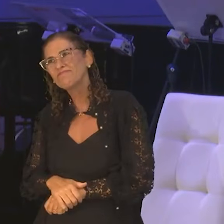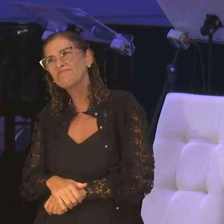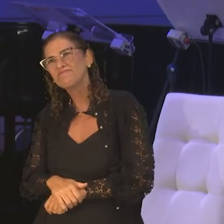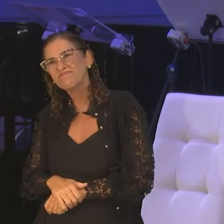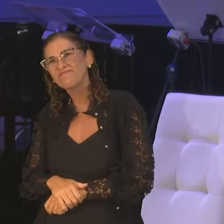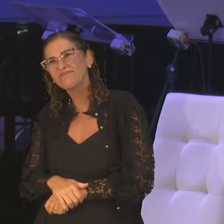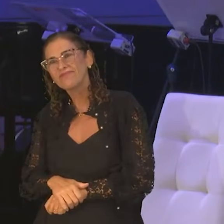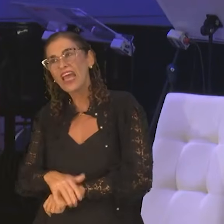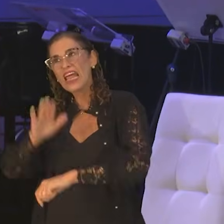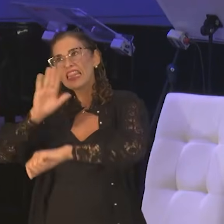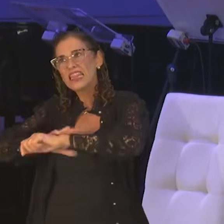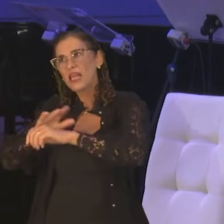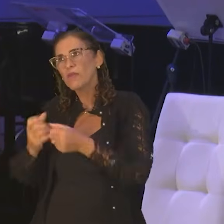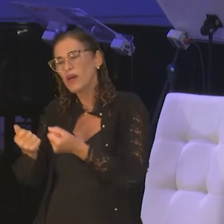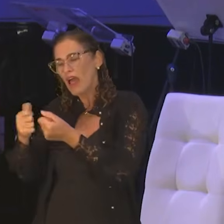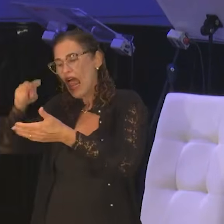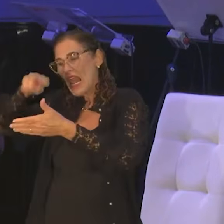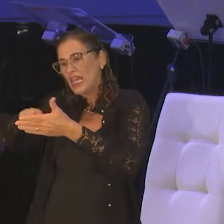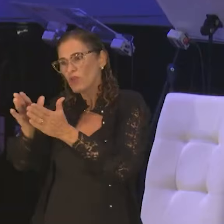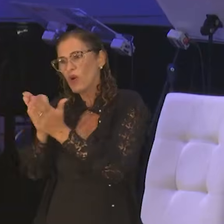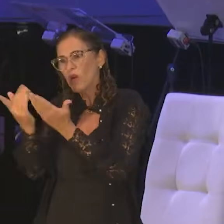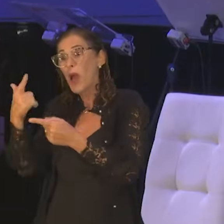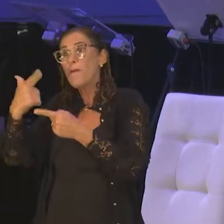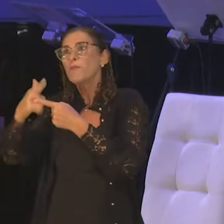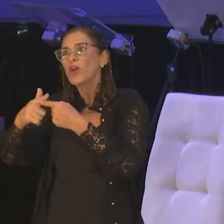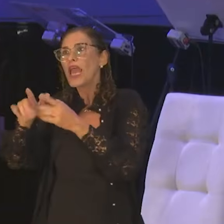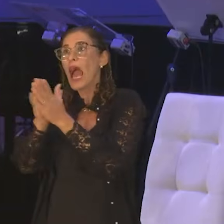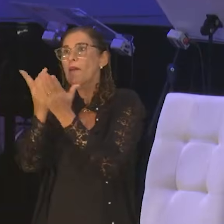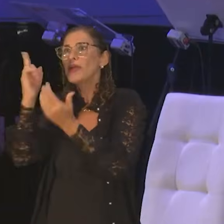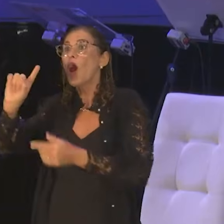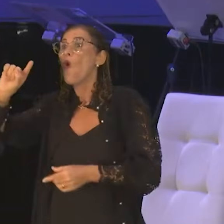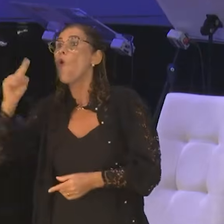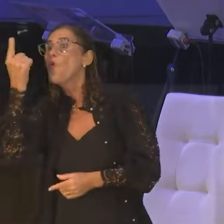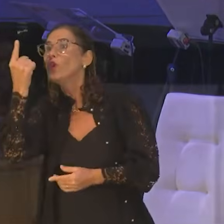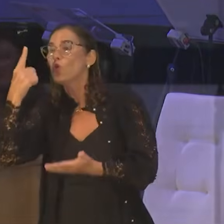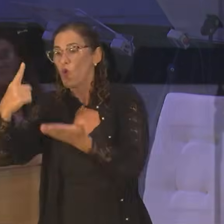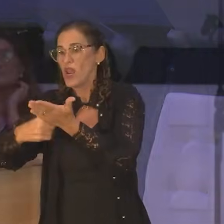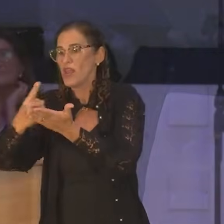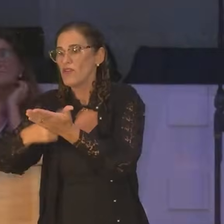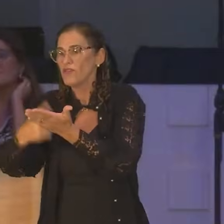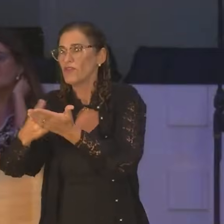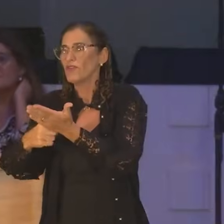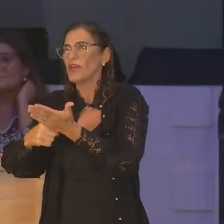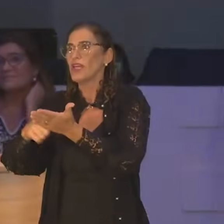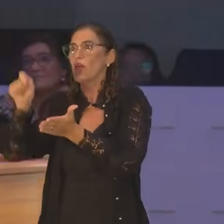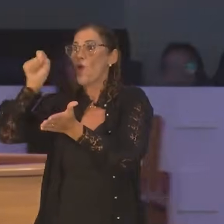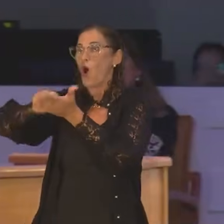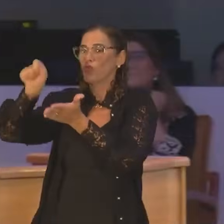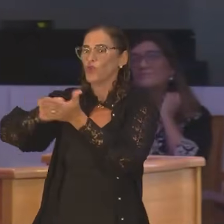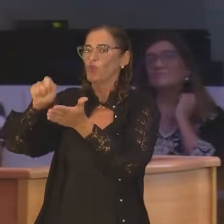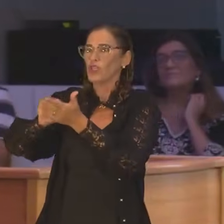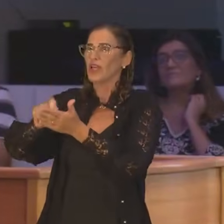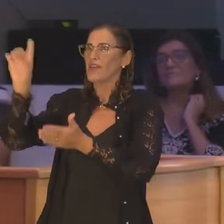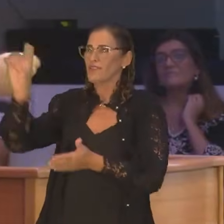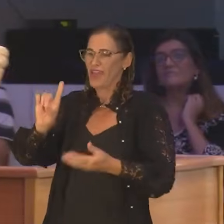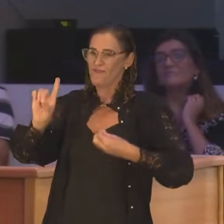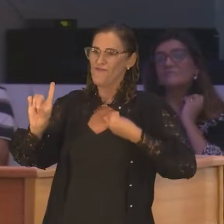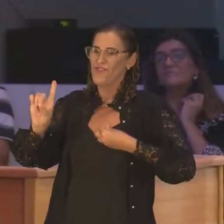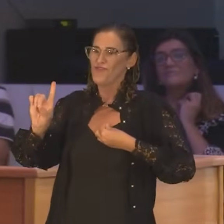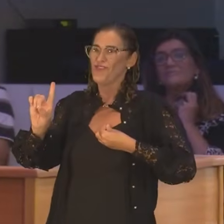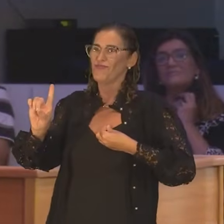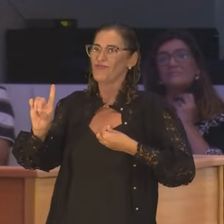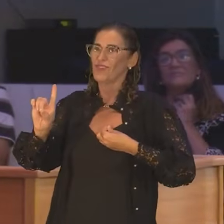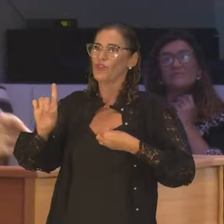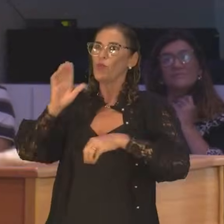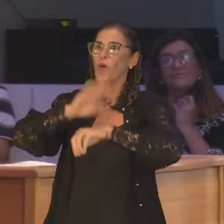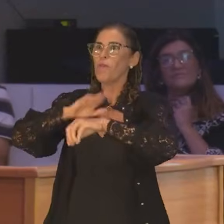Dedicar o tempo para a leitura bíblica, porque a Bíblia é o único livro cujo autor dele está presente quando você